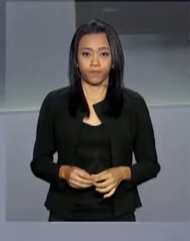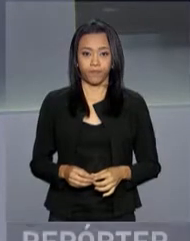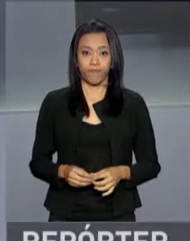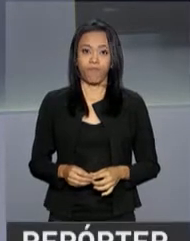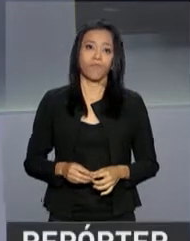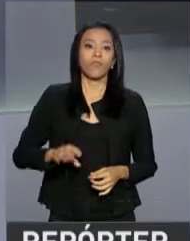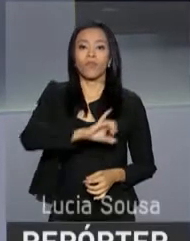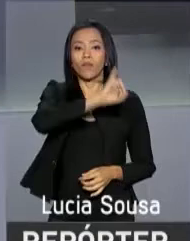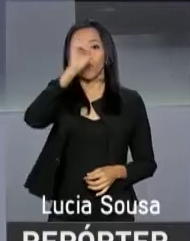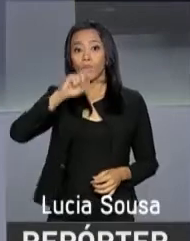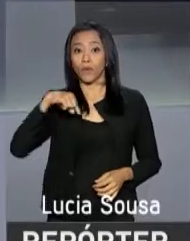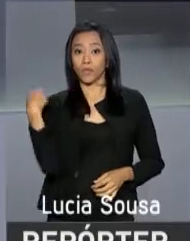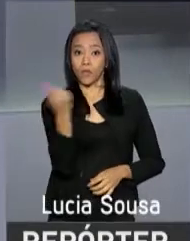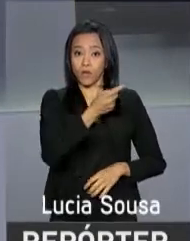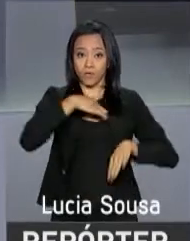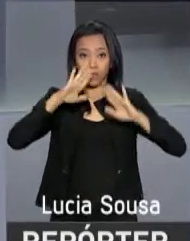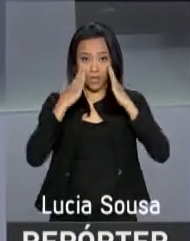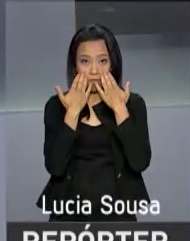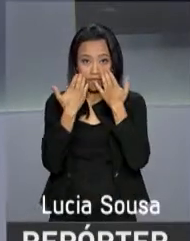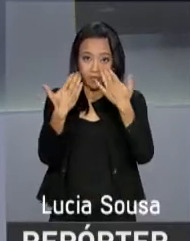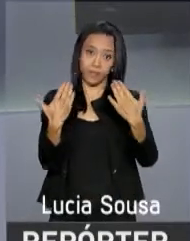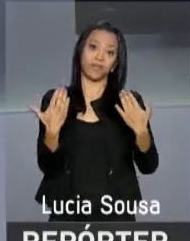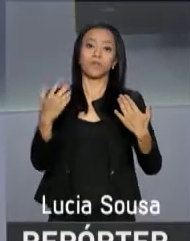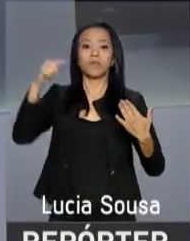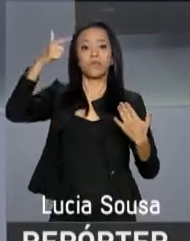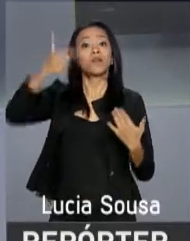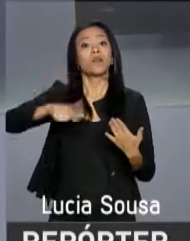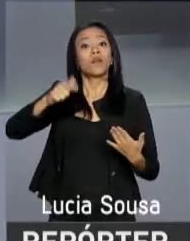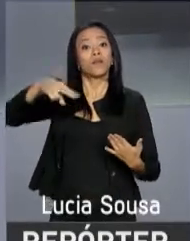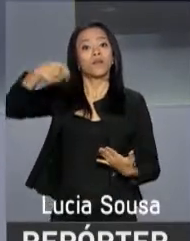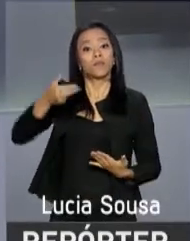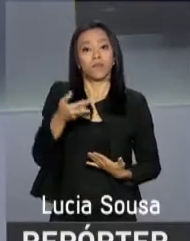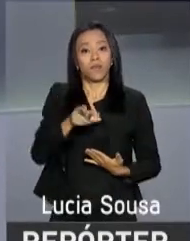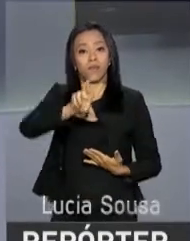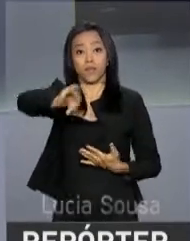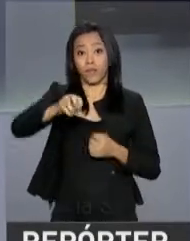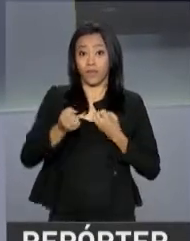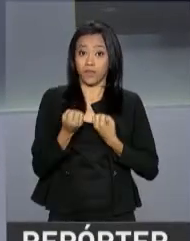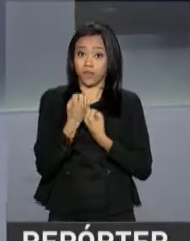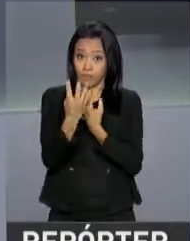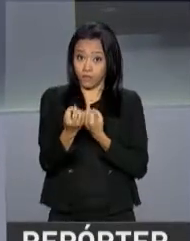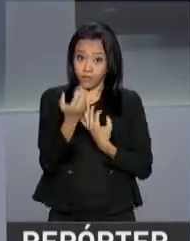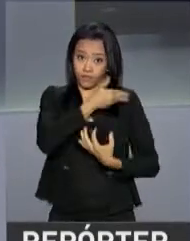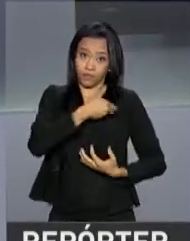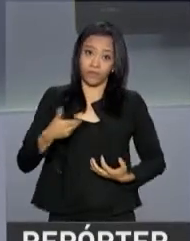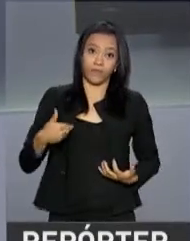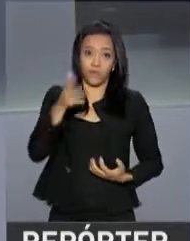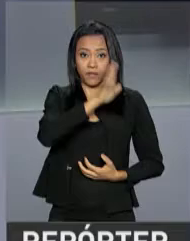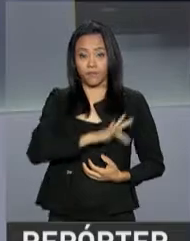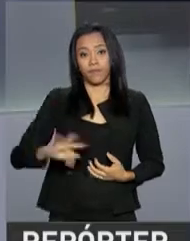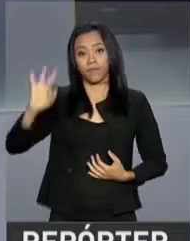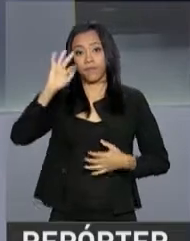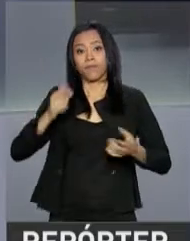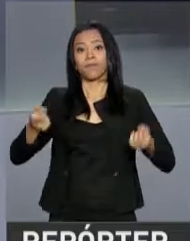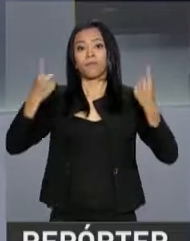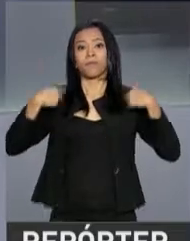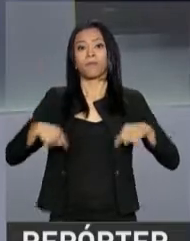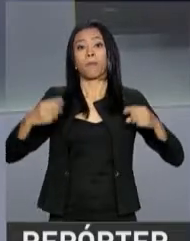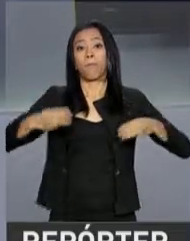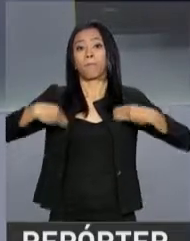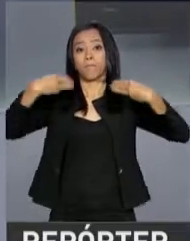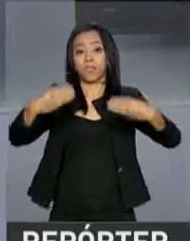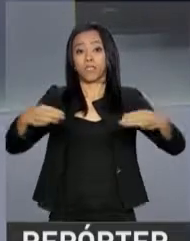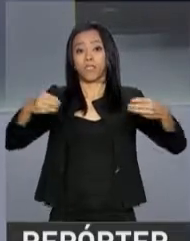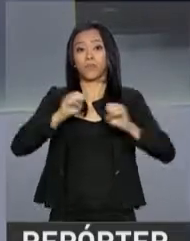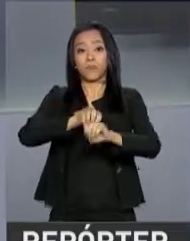o lá voltamos com repórter nbr as notícias do governo federal o ministério da educação prorrogou